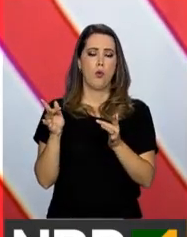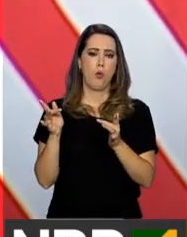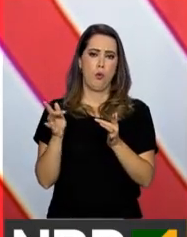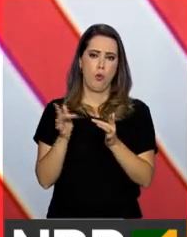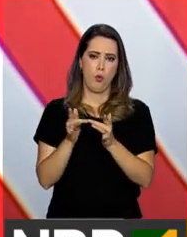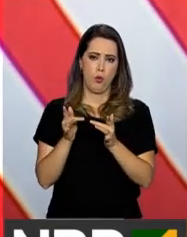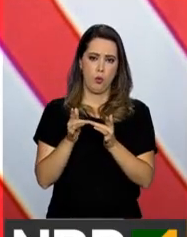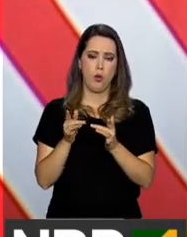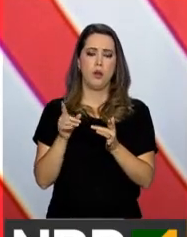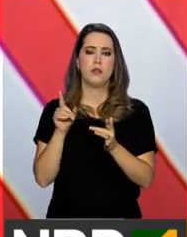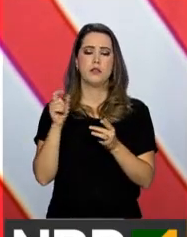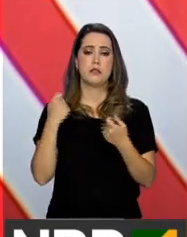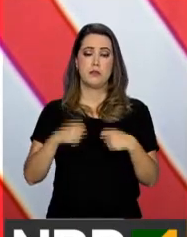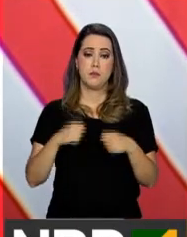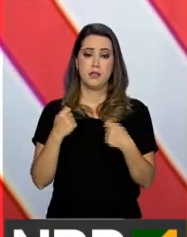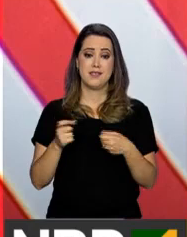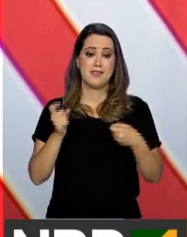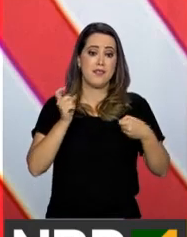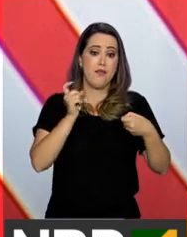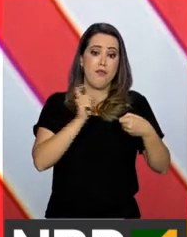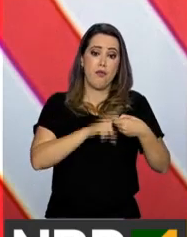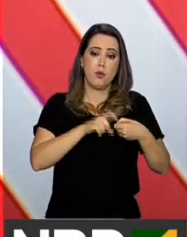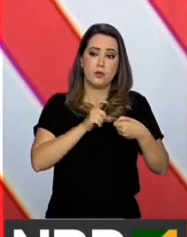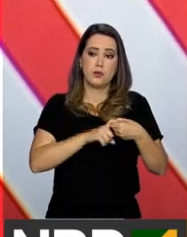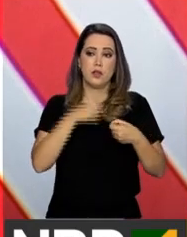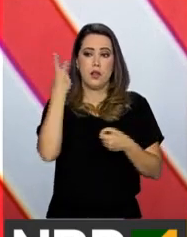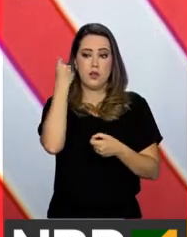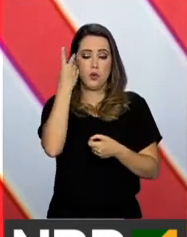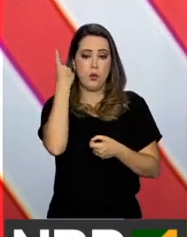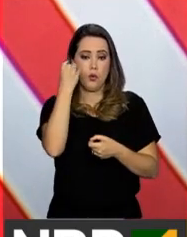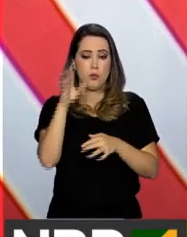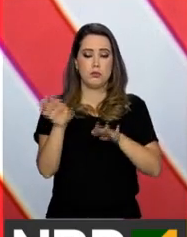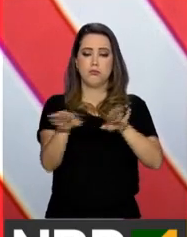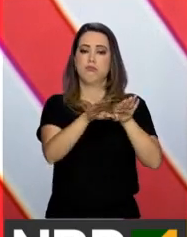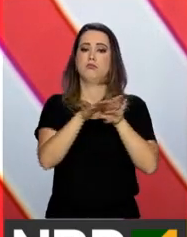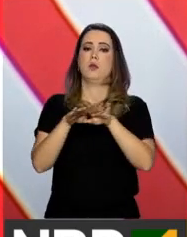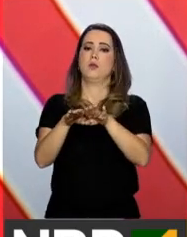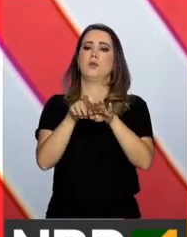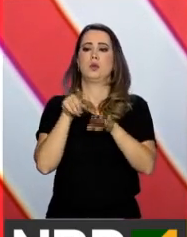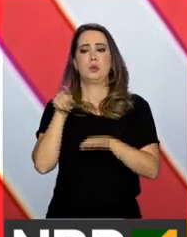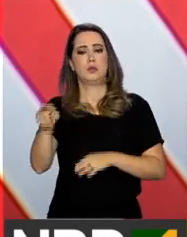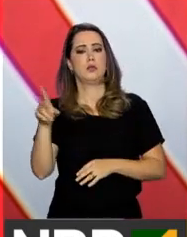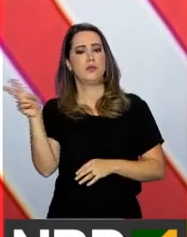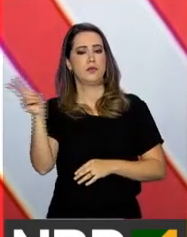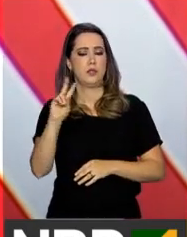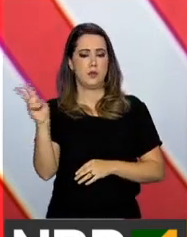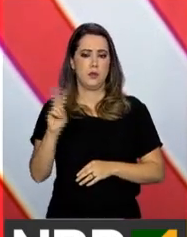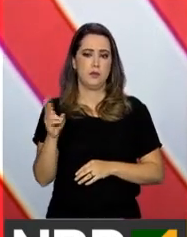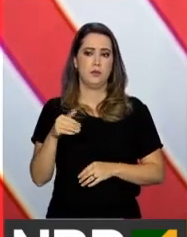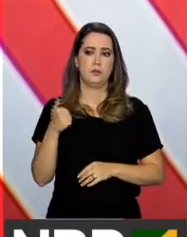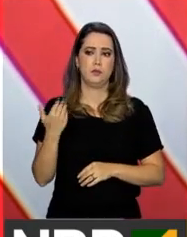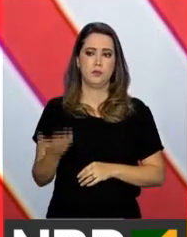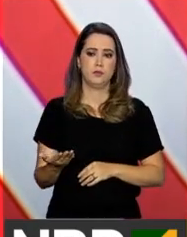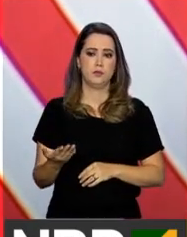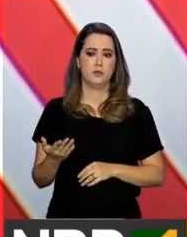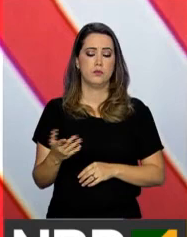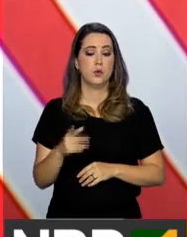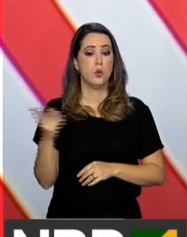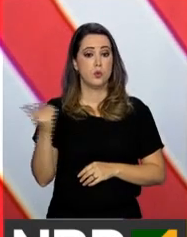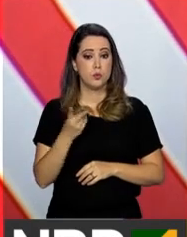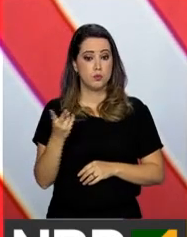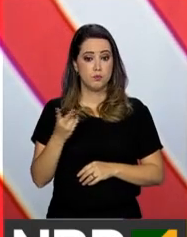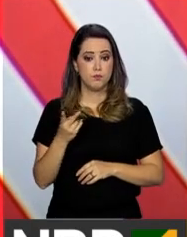de restabelecer-se a plena normalidade democrática naquele país irmão.